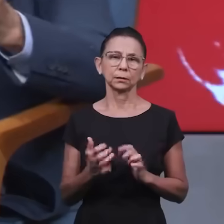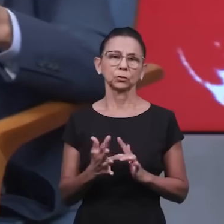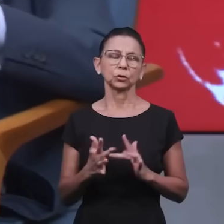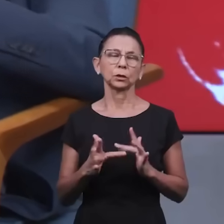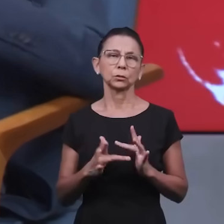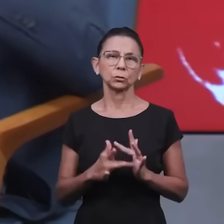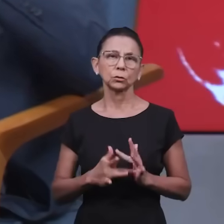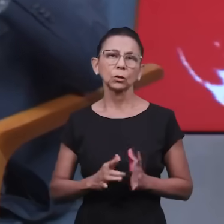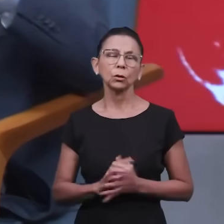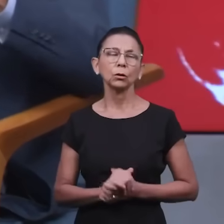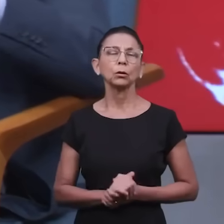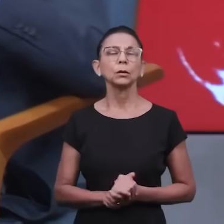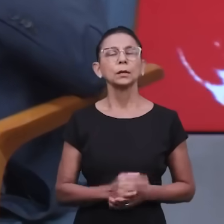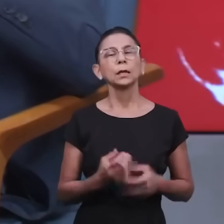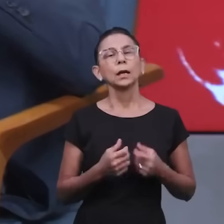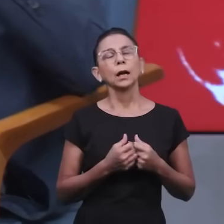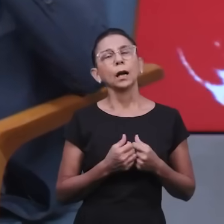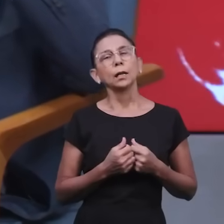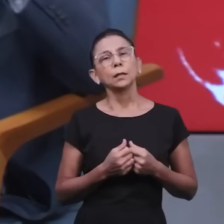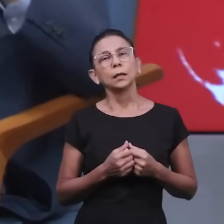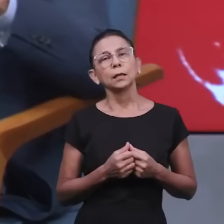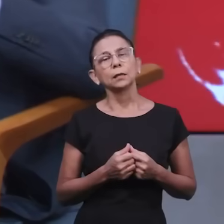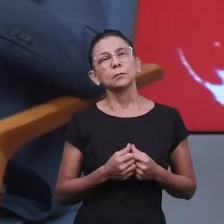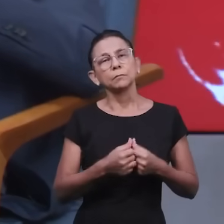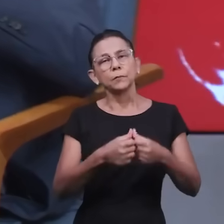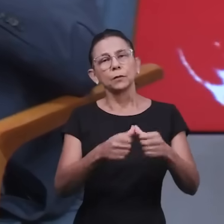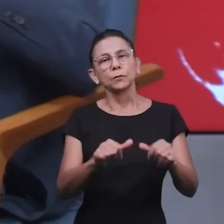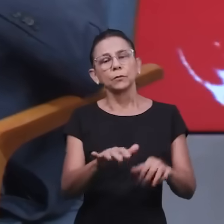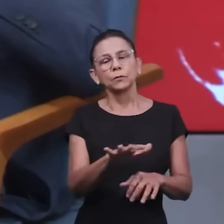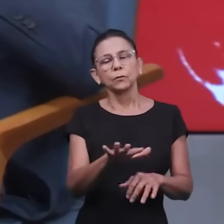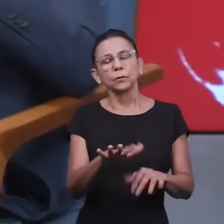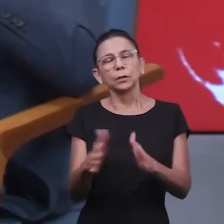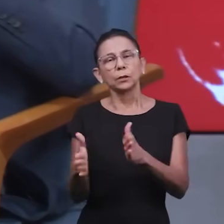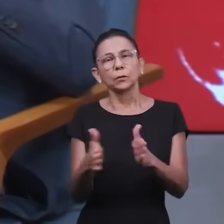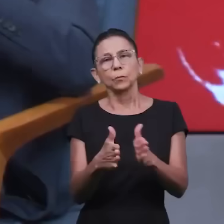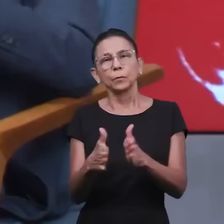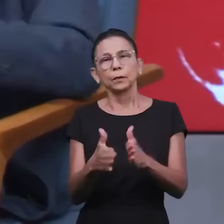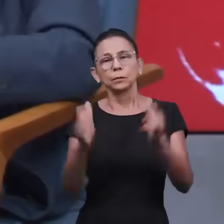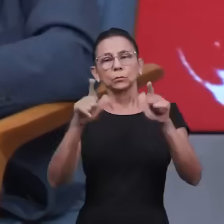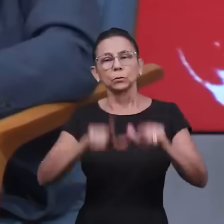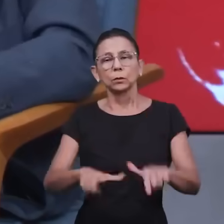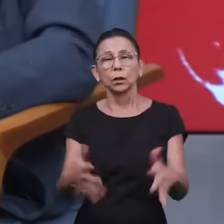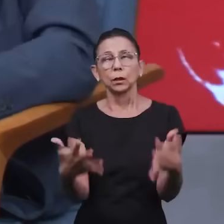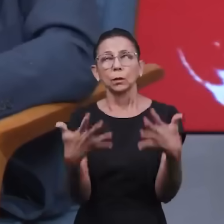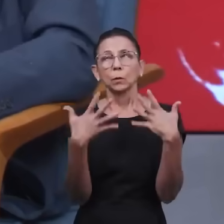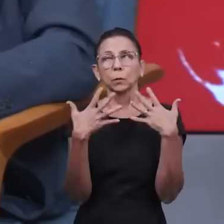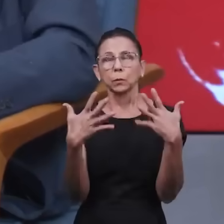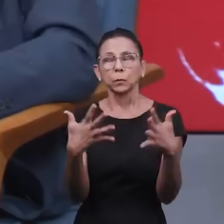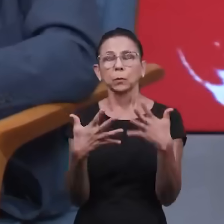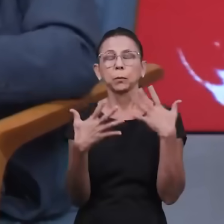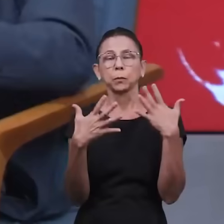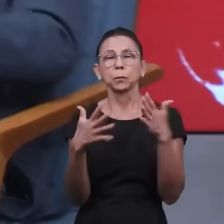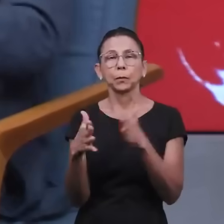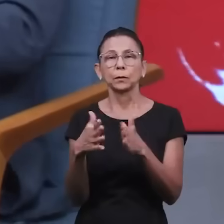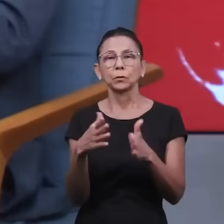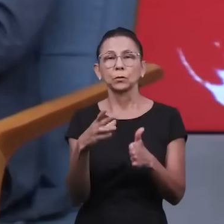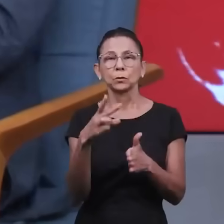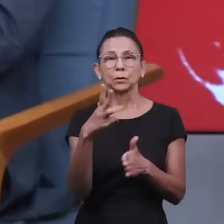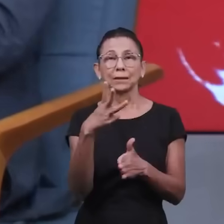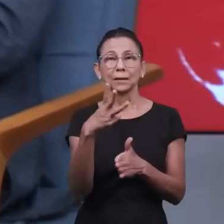falam para orar, para se consagrar mais, para entender um pouco mais do que estava acontecendo, e vem